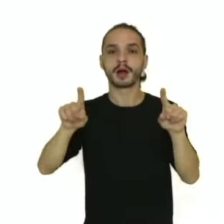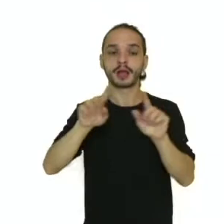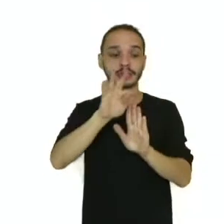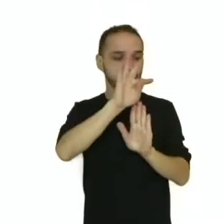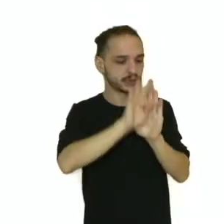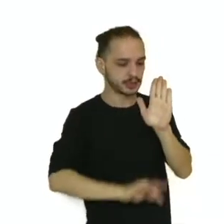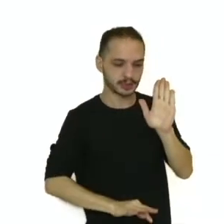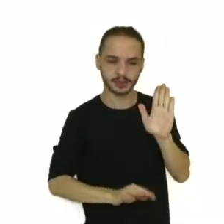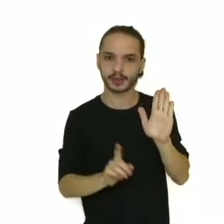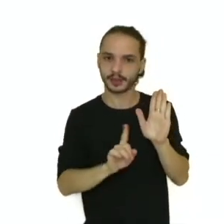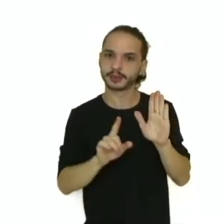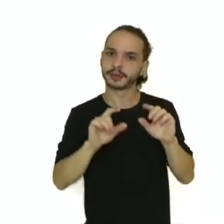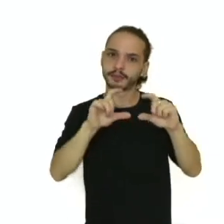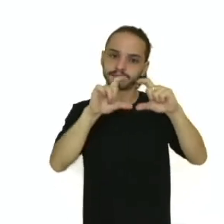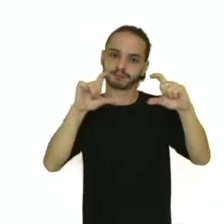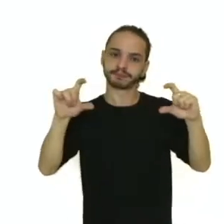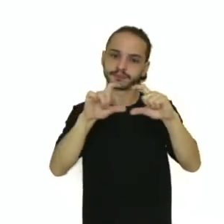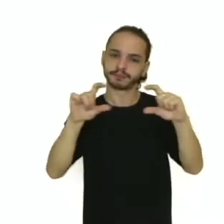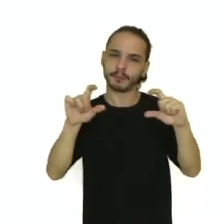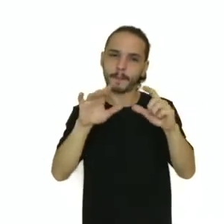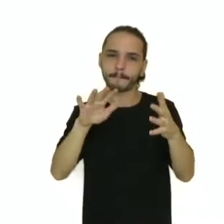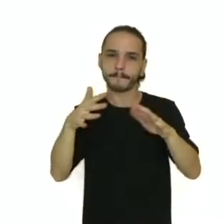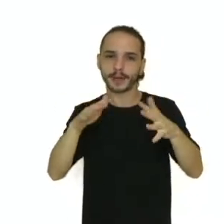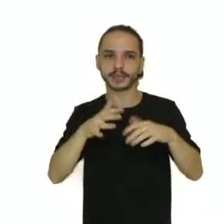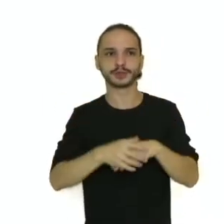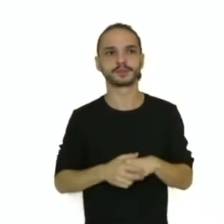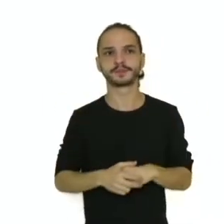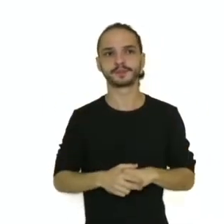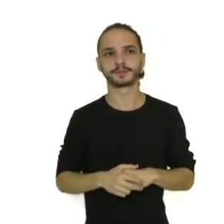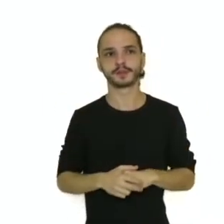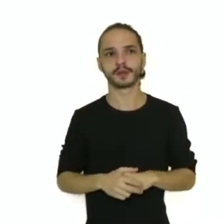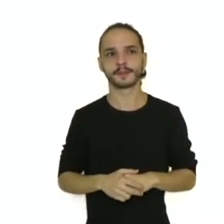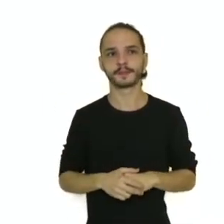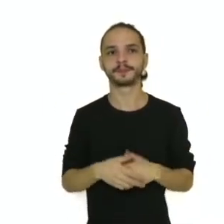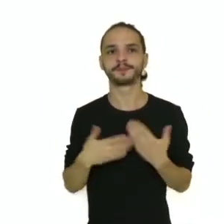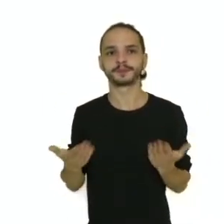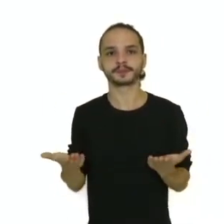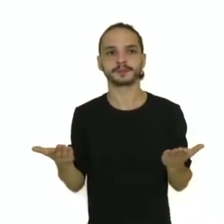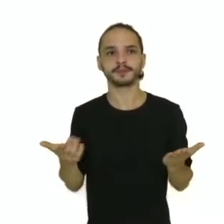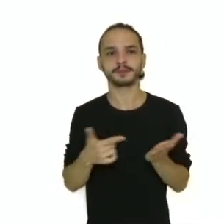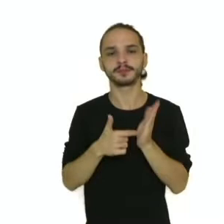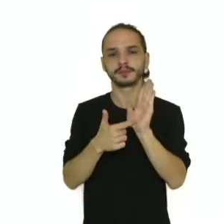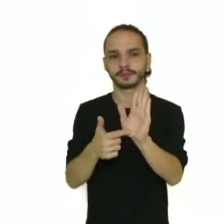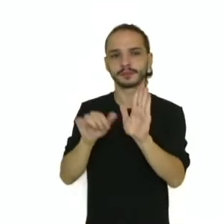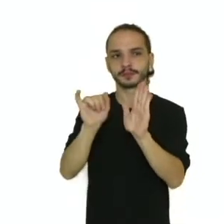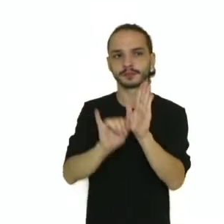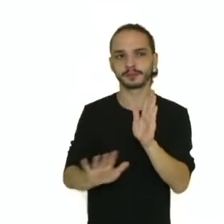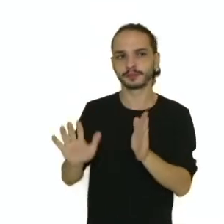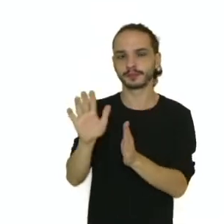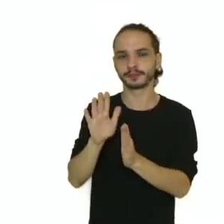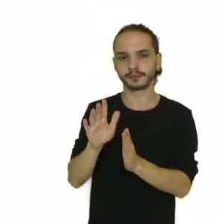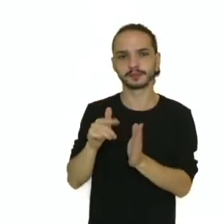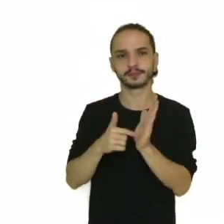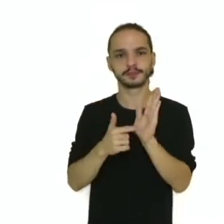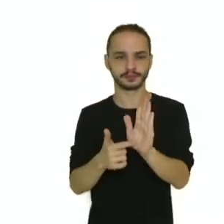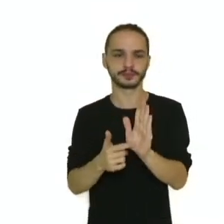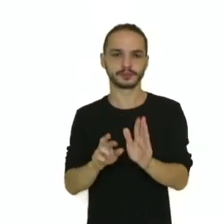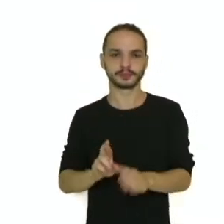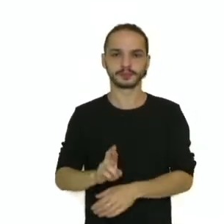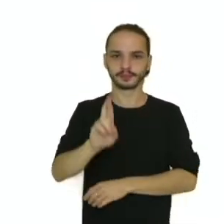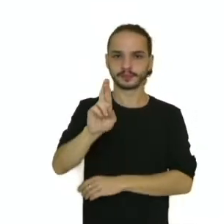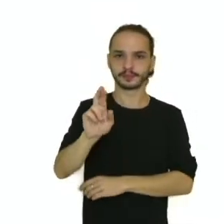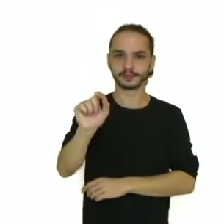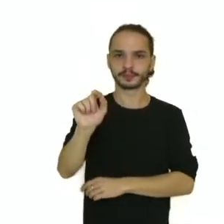do restante do texto da reportagem, certo? Então, aqui a gente trouxe, né, uma imagem que ilustra